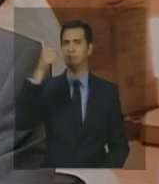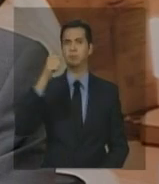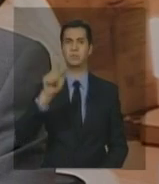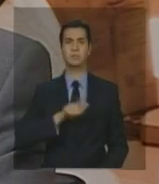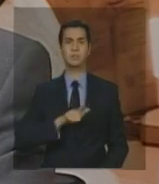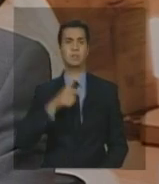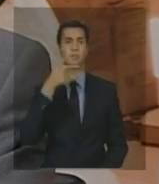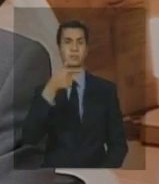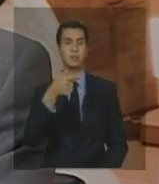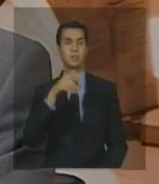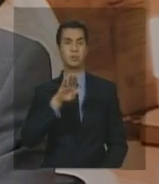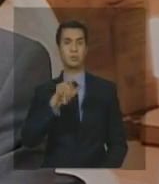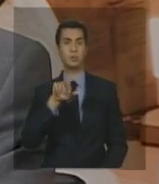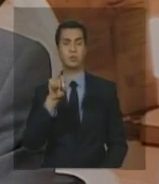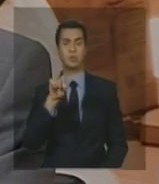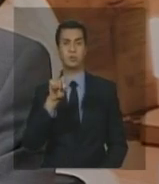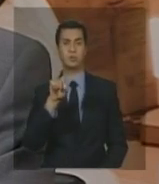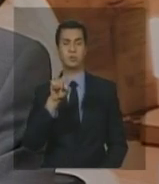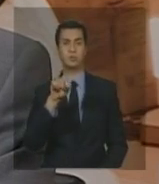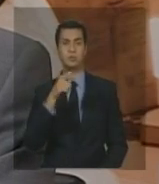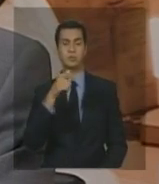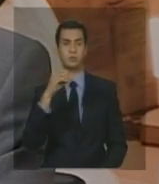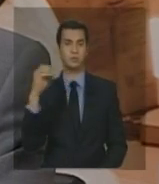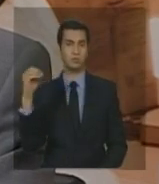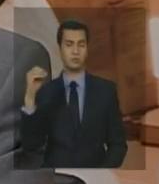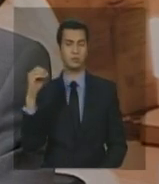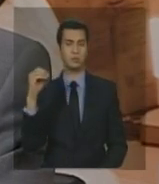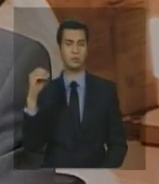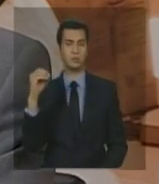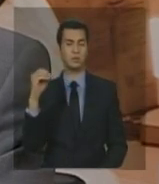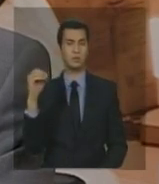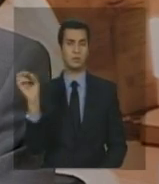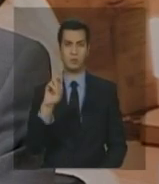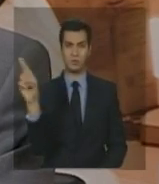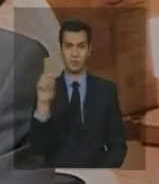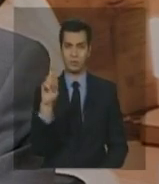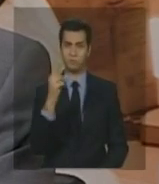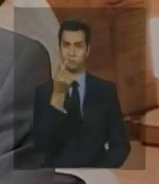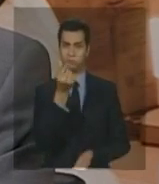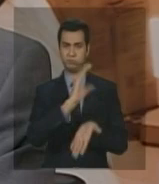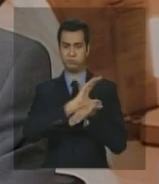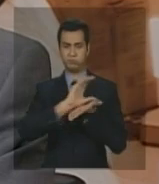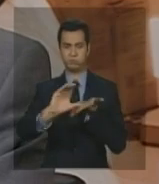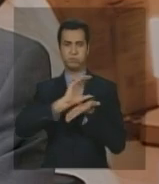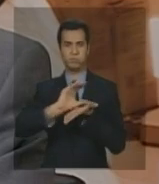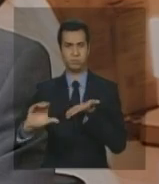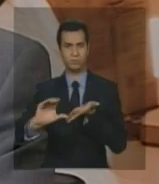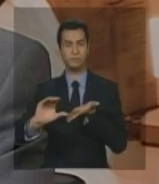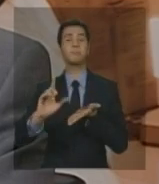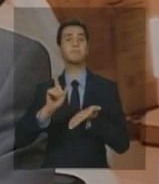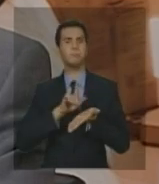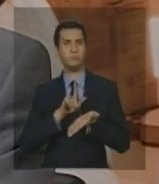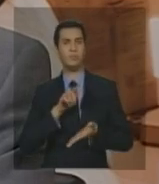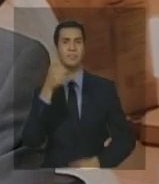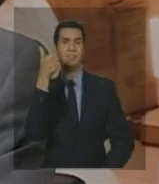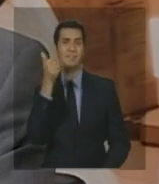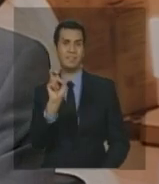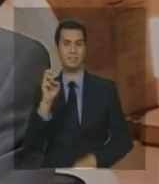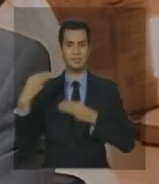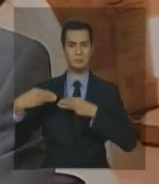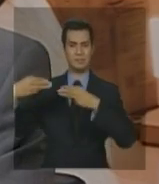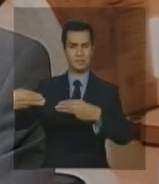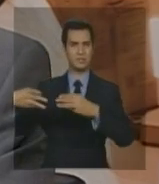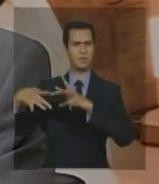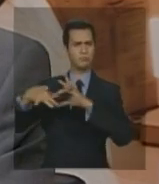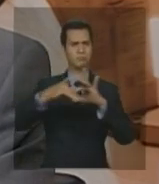7 bilhões e 600 milhões de investimento, que engloba 15 ministérios e que vai